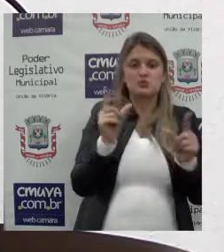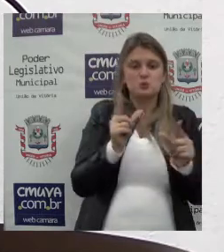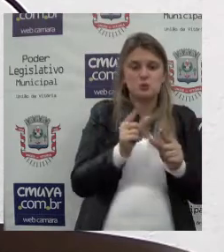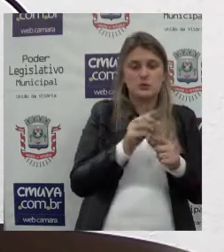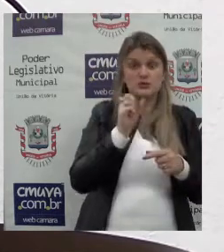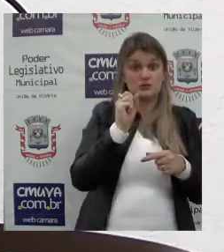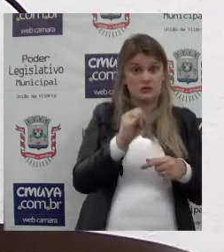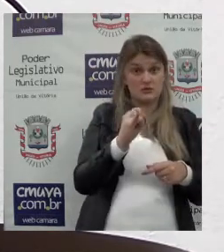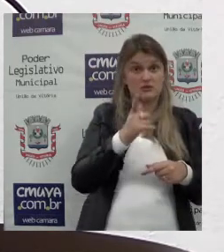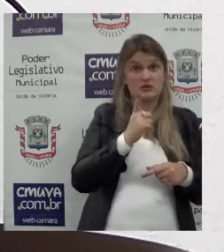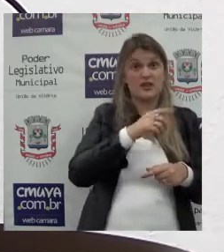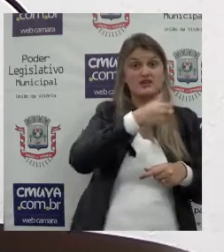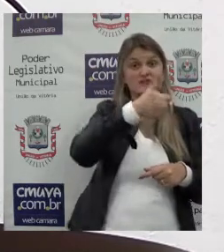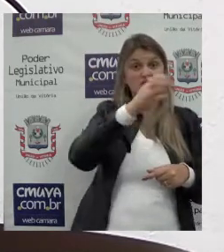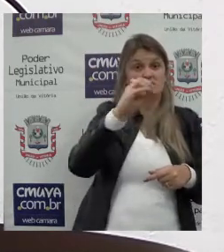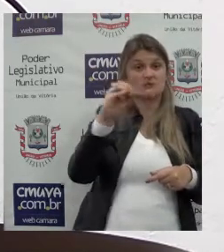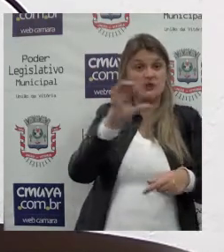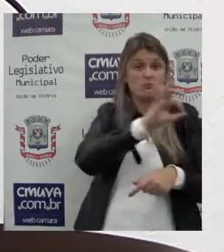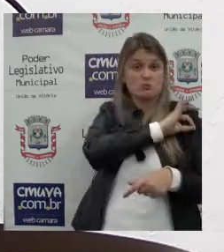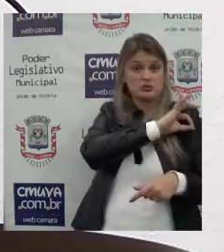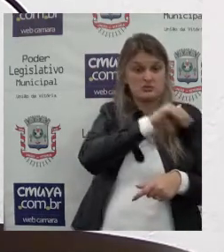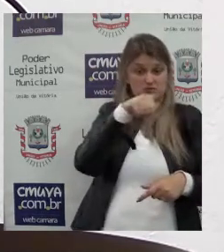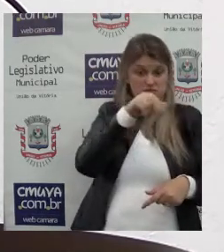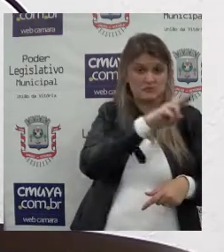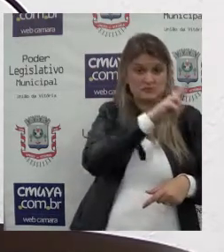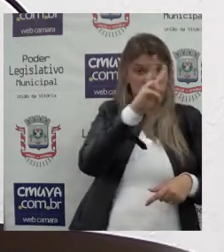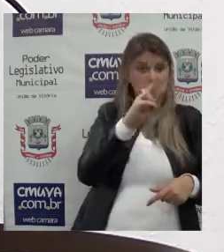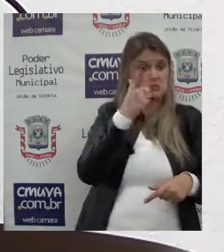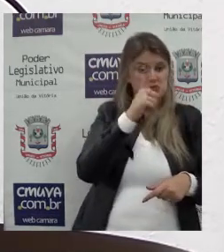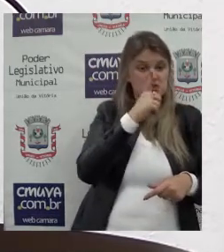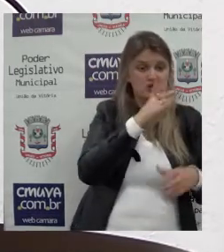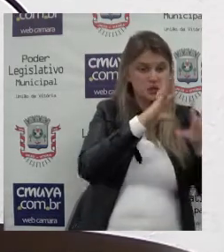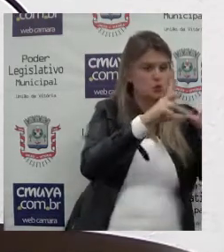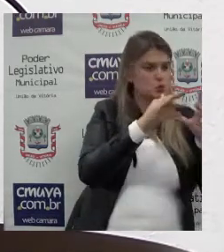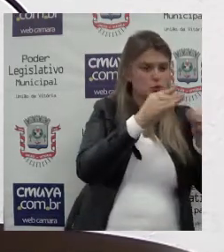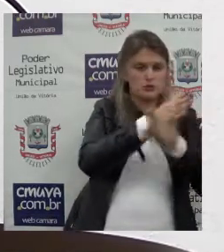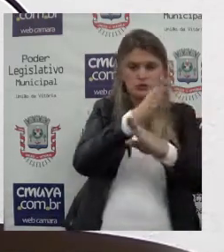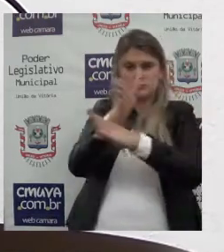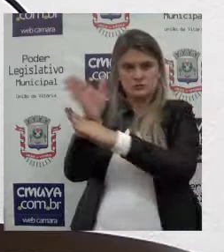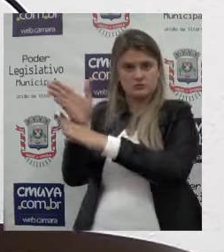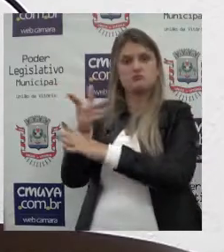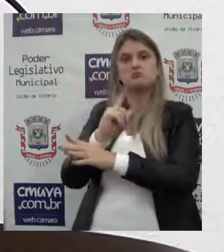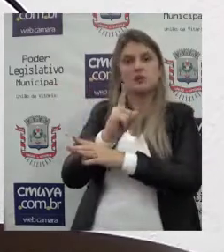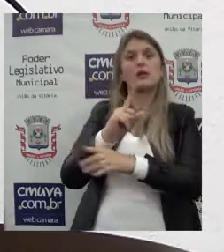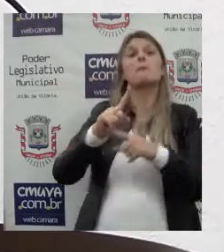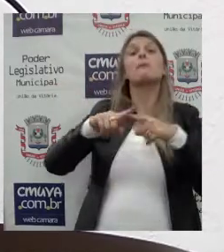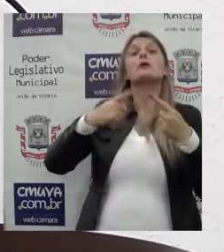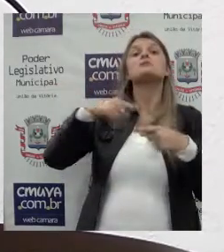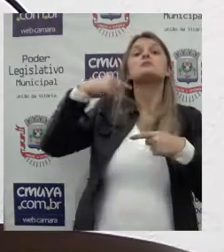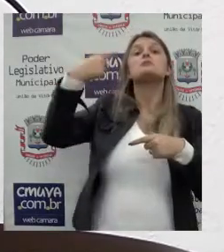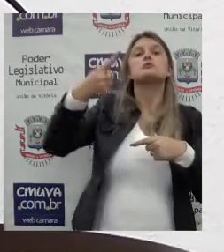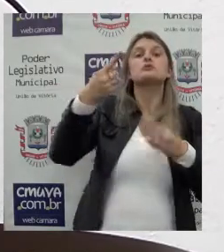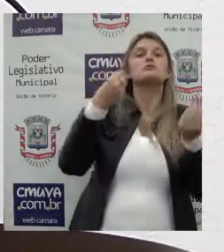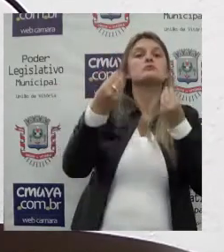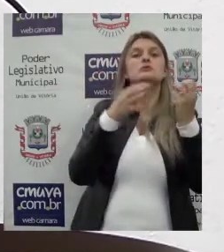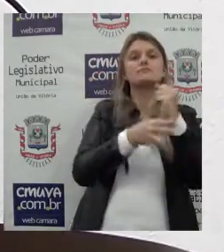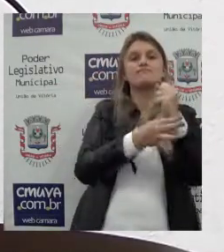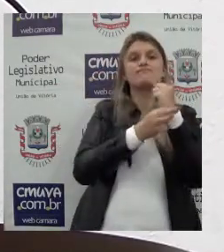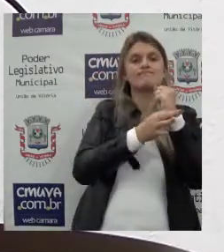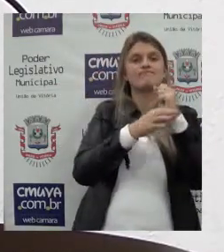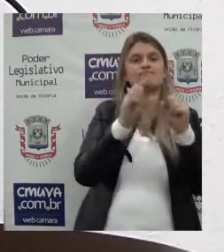Então, se tem uma estrutura reduzida, se tivesse 100 policiais aqui na unidade, poderia atender todas? Poderia atender todas. E